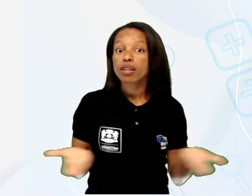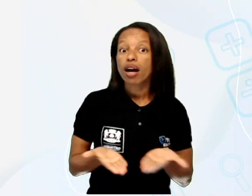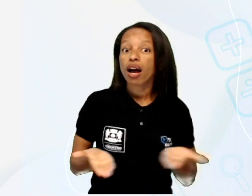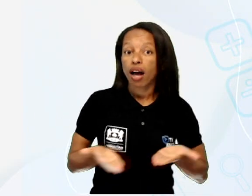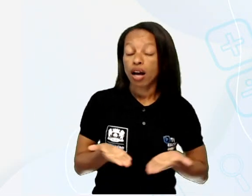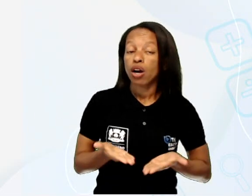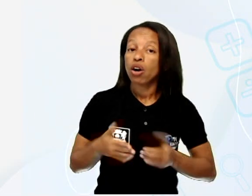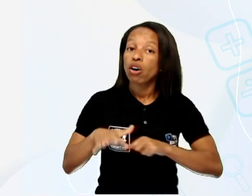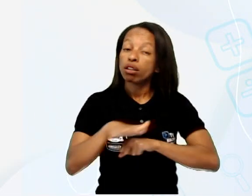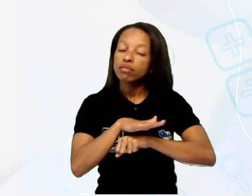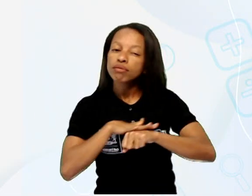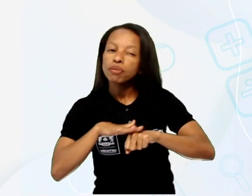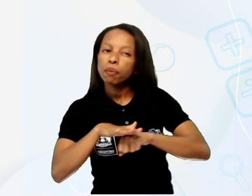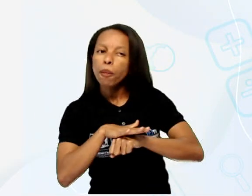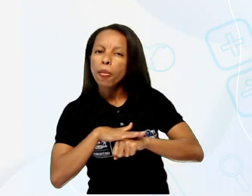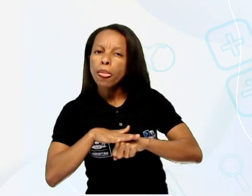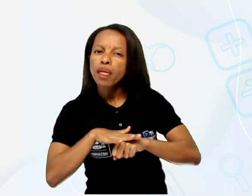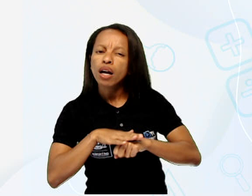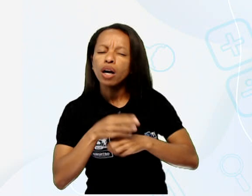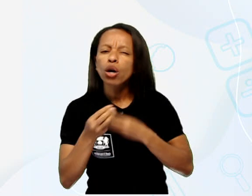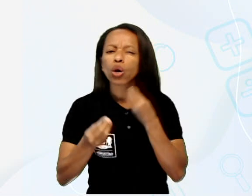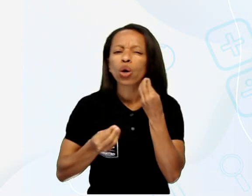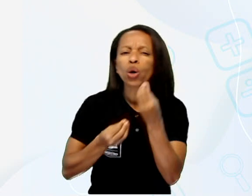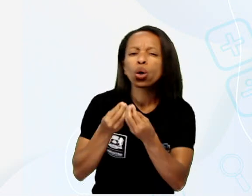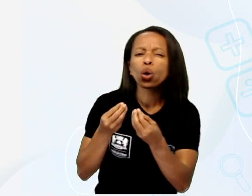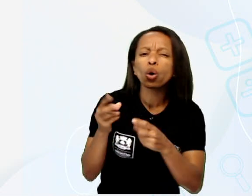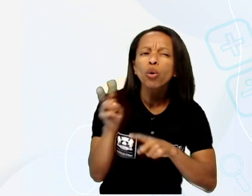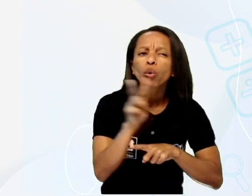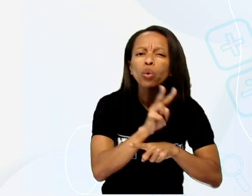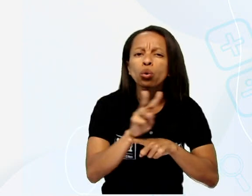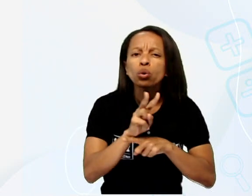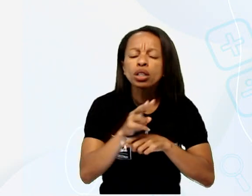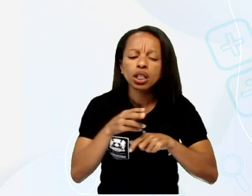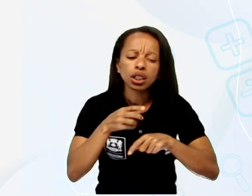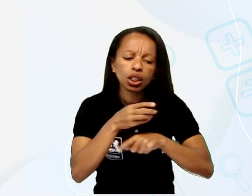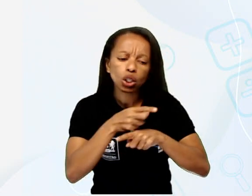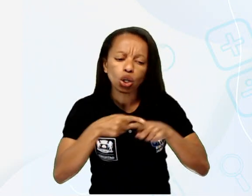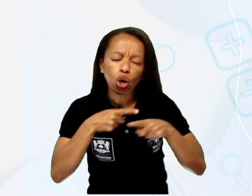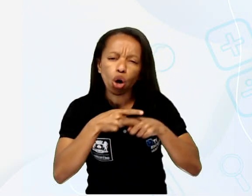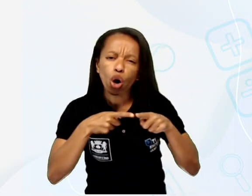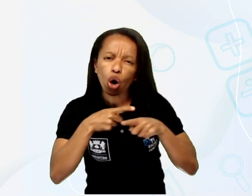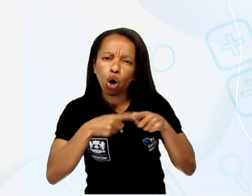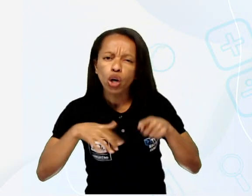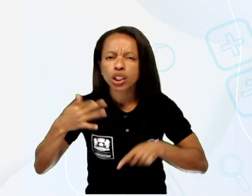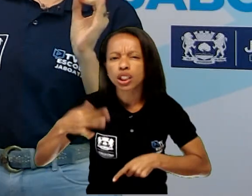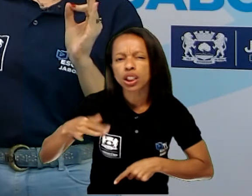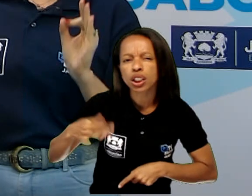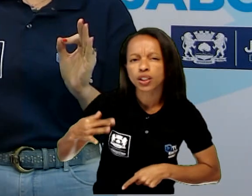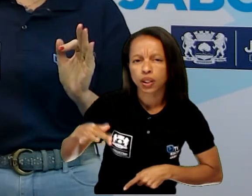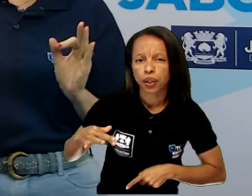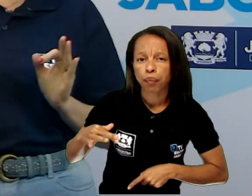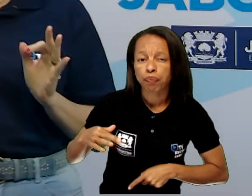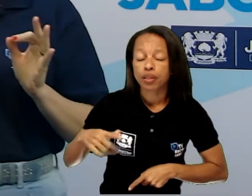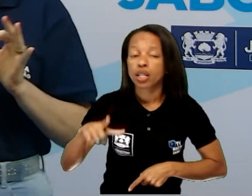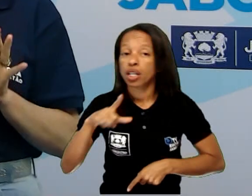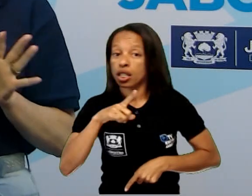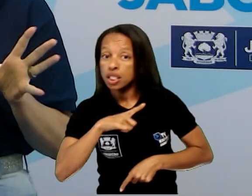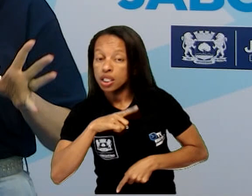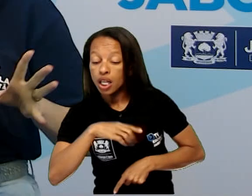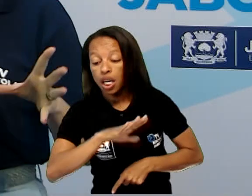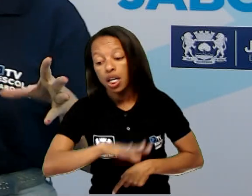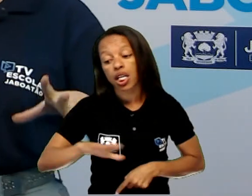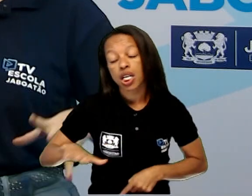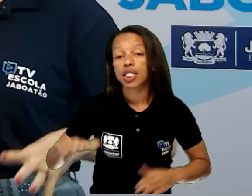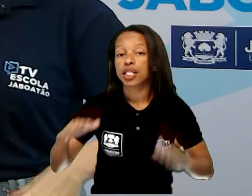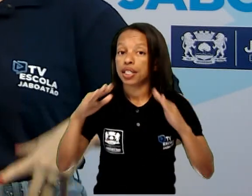um pouquinho sobre como cuidar de cortes e pequenos ferimentos. Quem tem criança em casa sabe